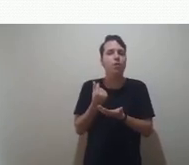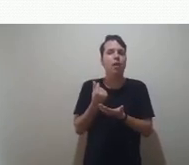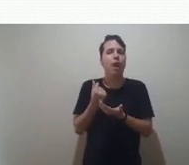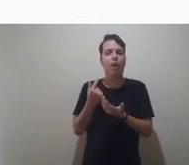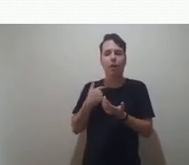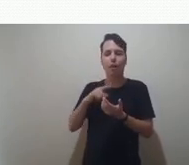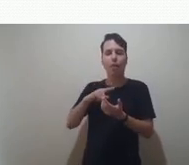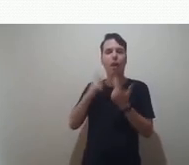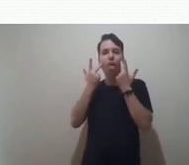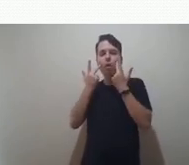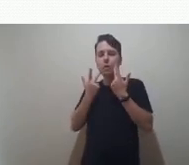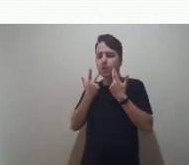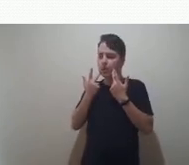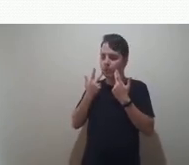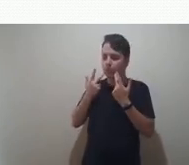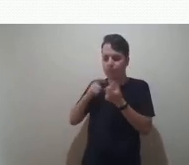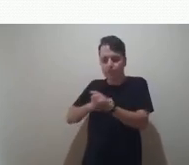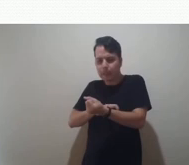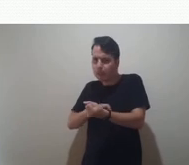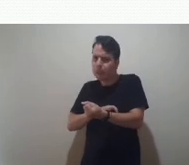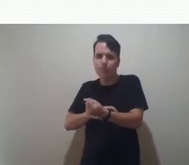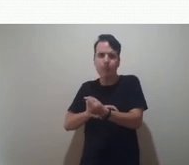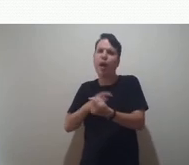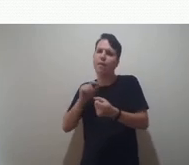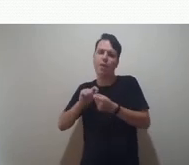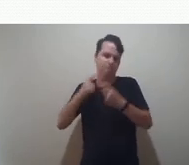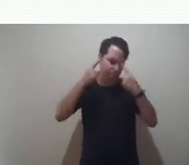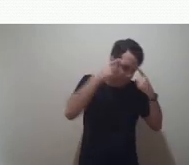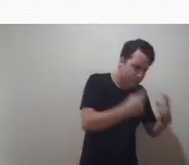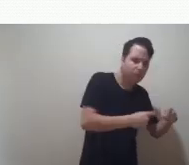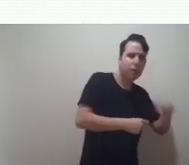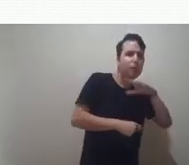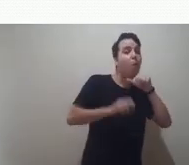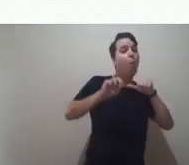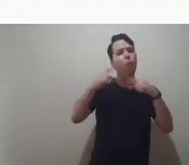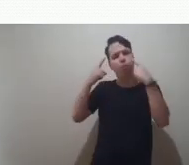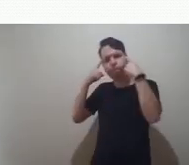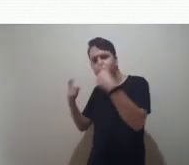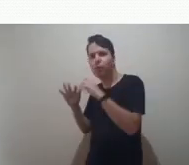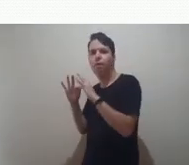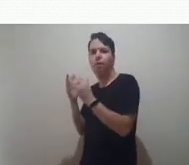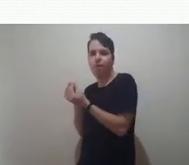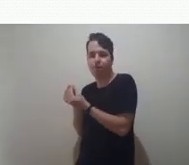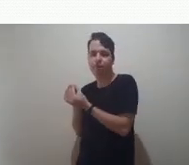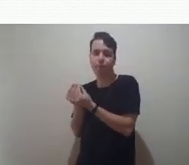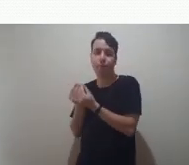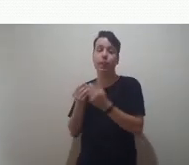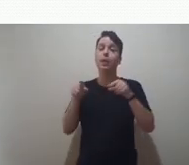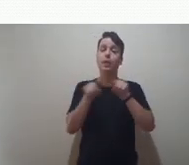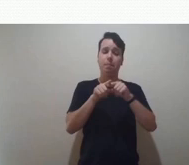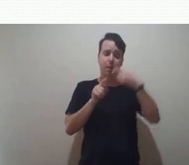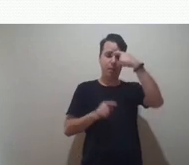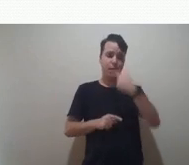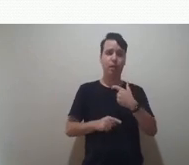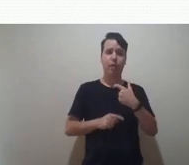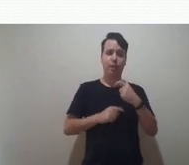gerando frustrações. Eles acabam descontando essas frustrações nos animais ou até mesmo na família.